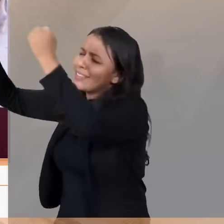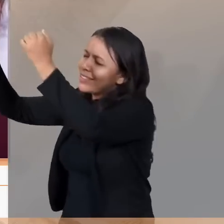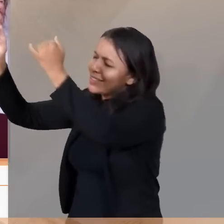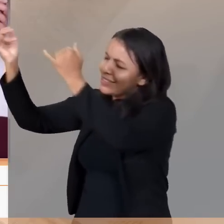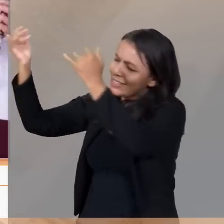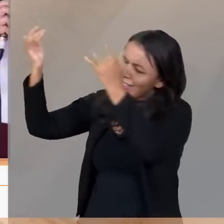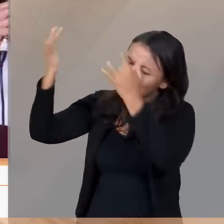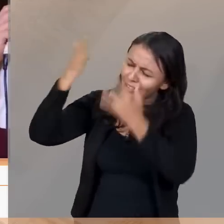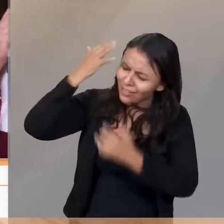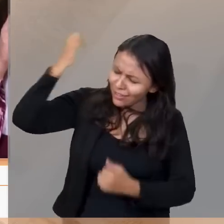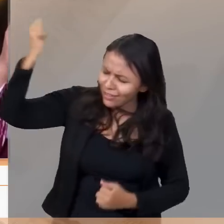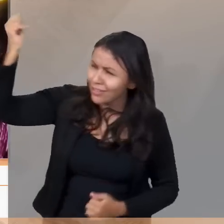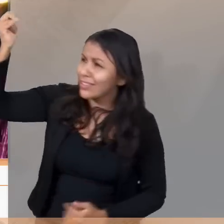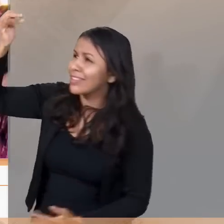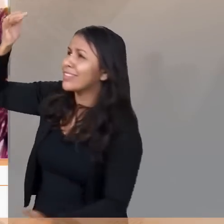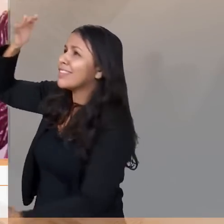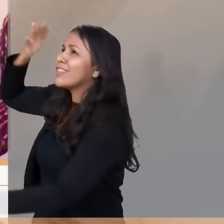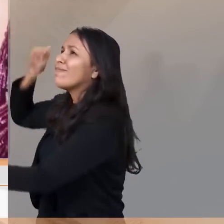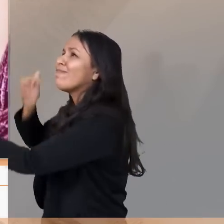tem